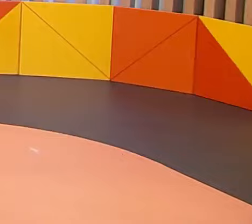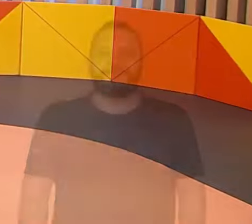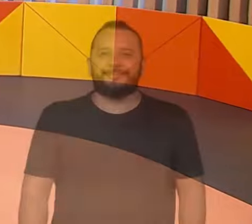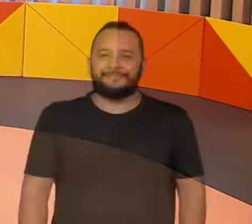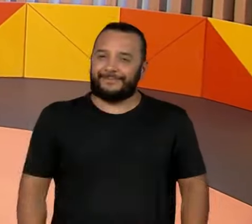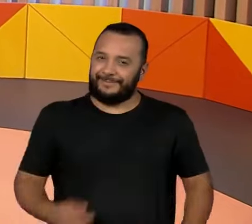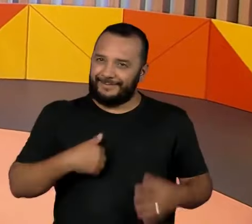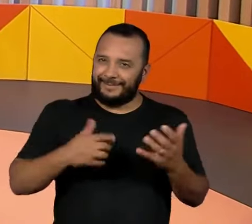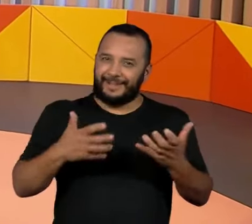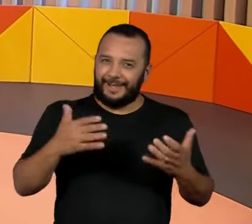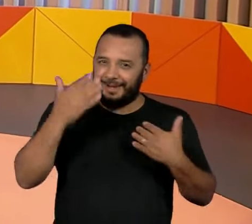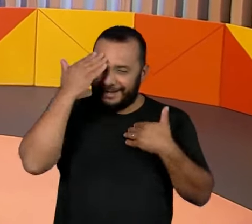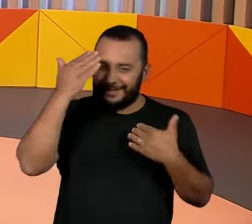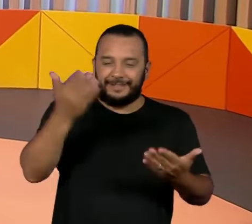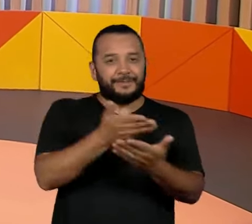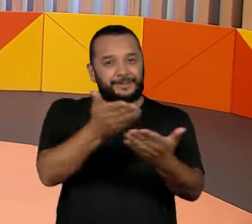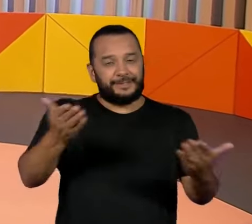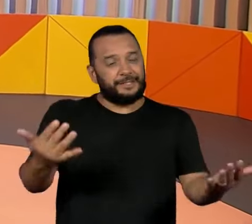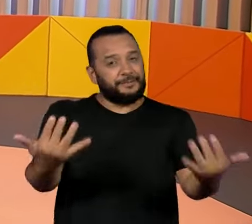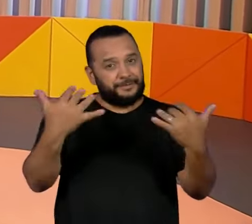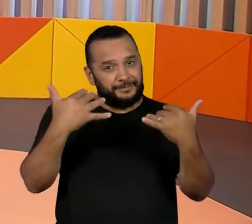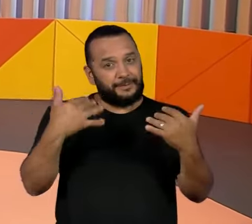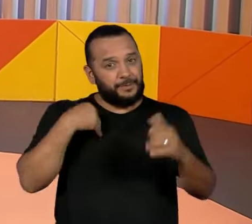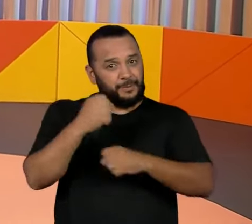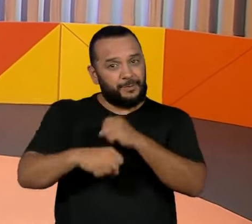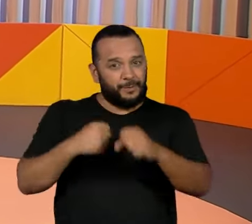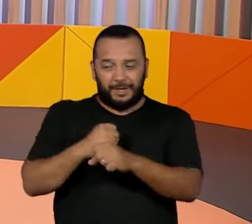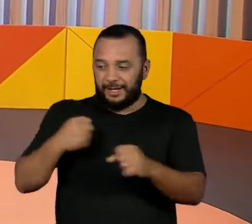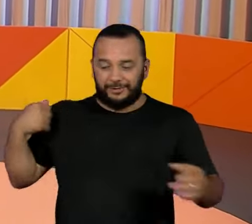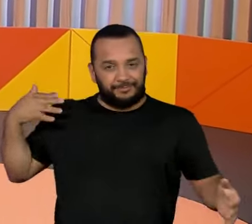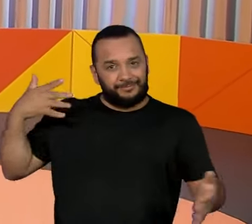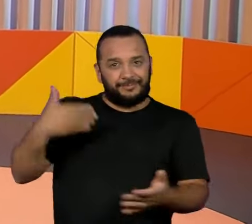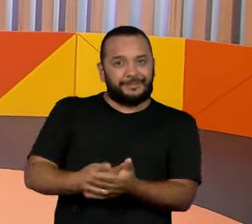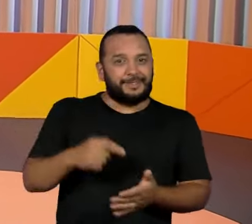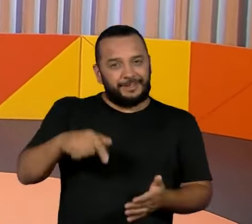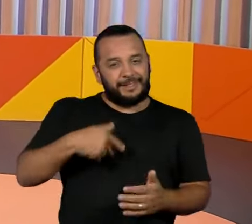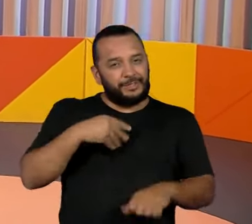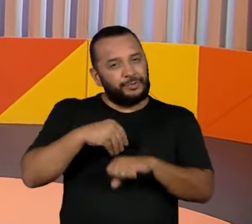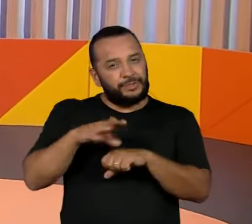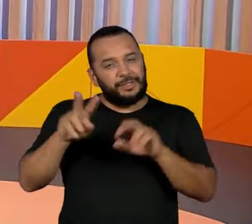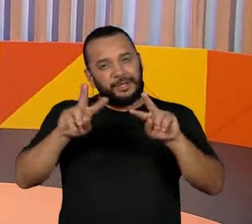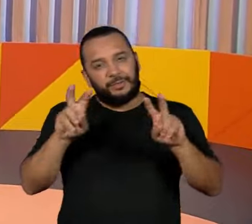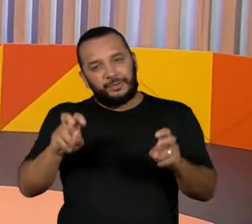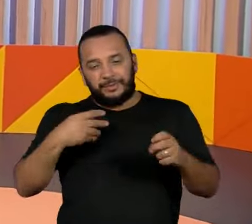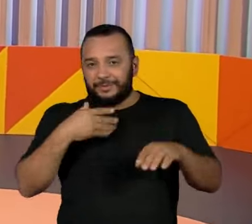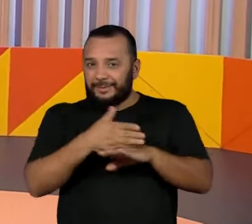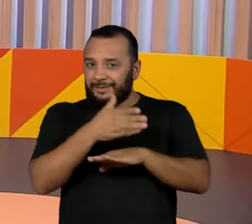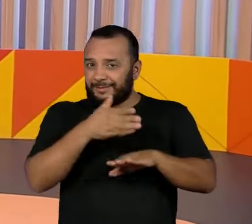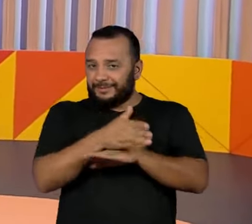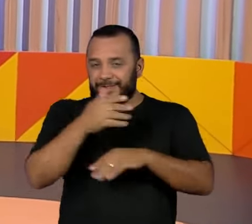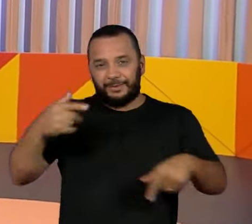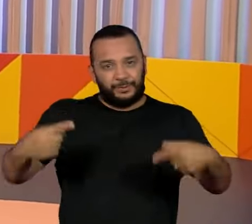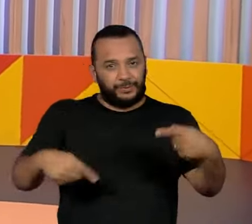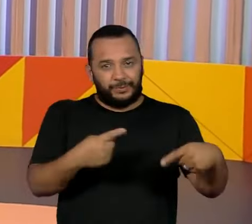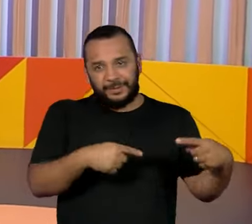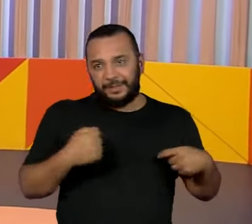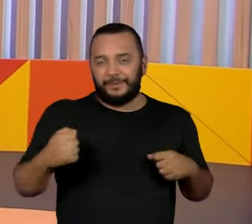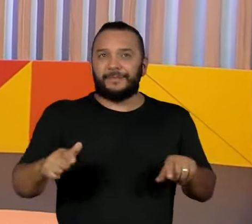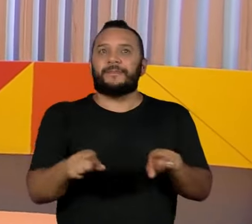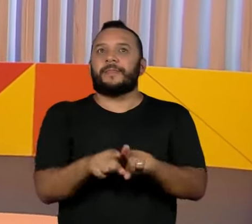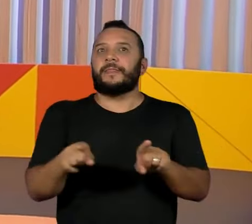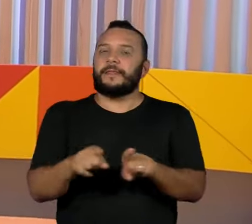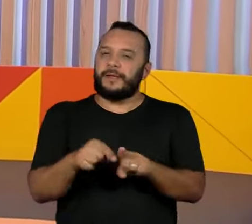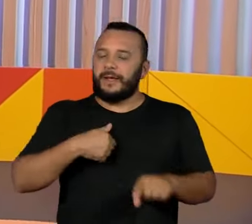Eu quero agradecer a você que esteve com a gente o ano todo, sugerindo assuntos, participando das nossas discussões e